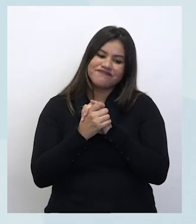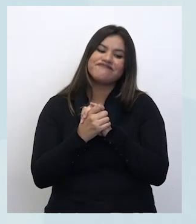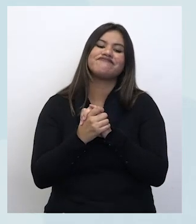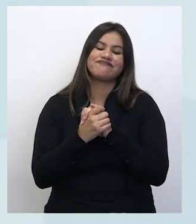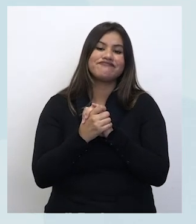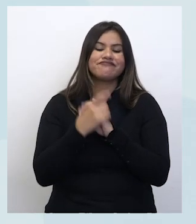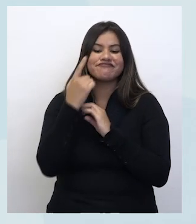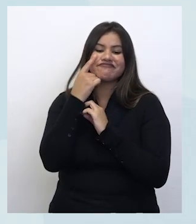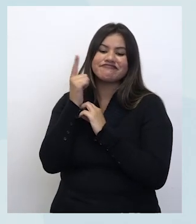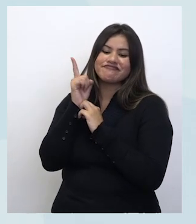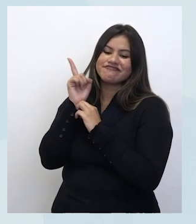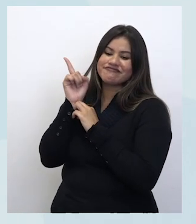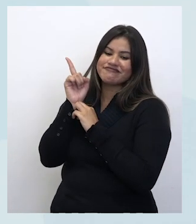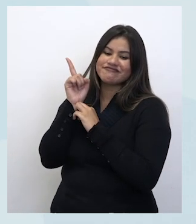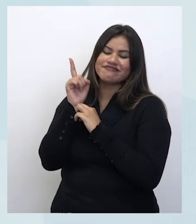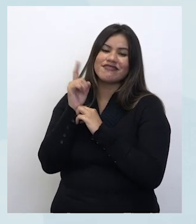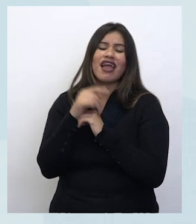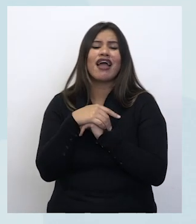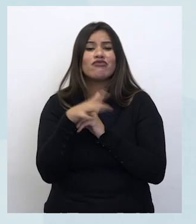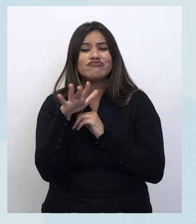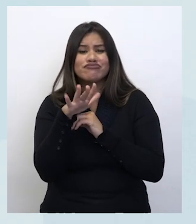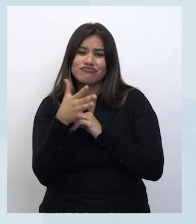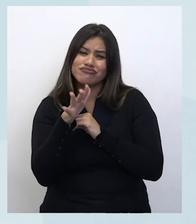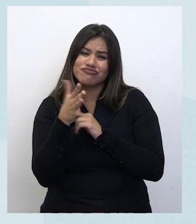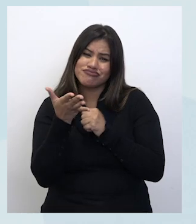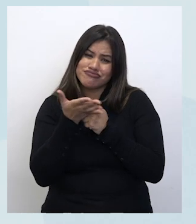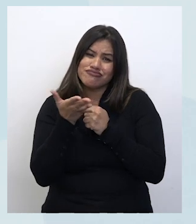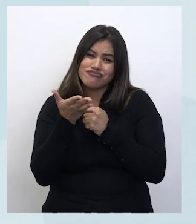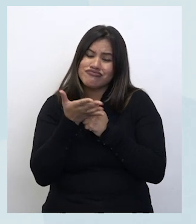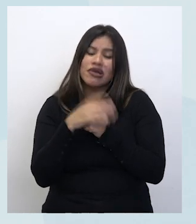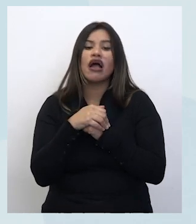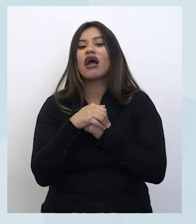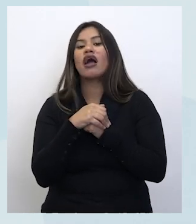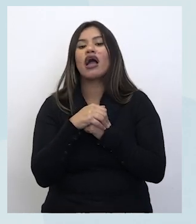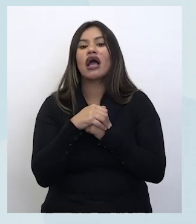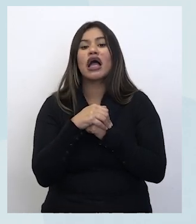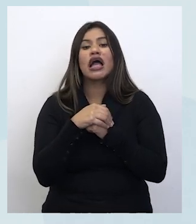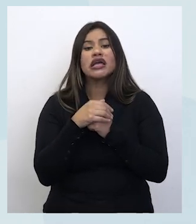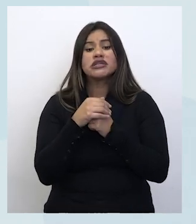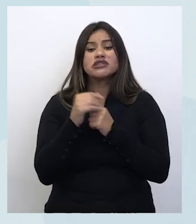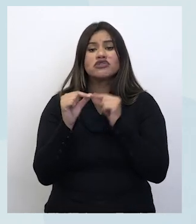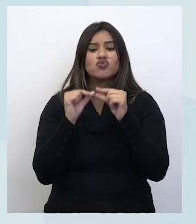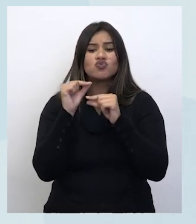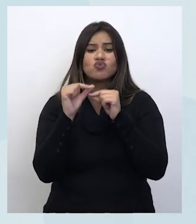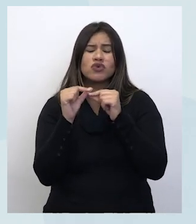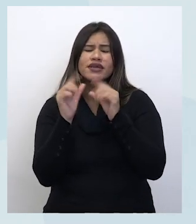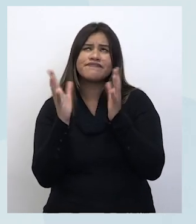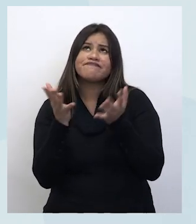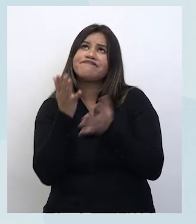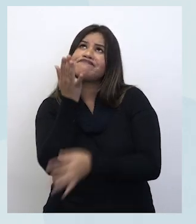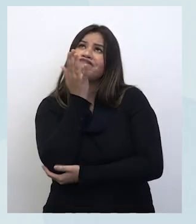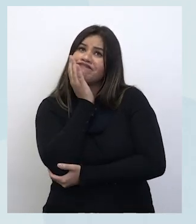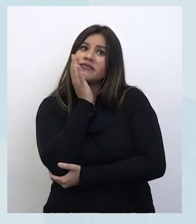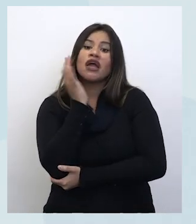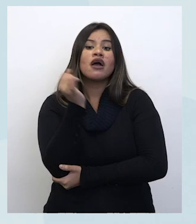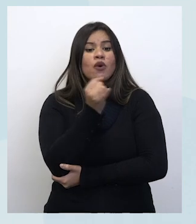são os degraus intermediários. E o que são esses degraus intermediários? Sabe quando você faz a leitura